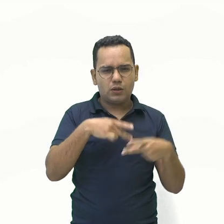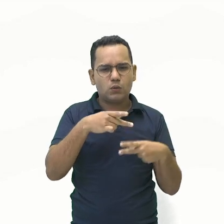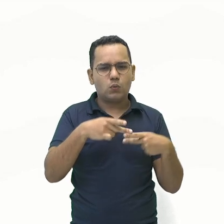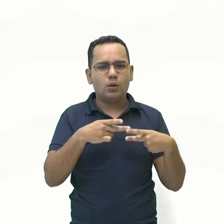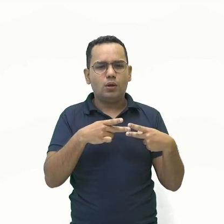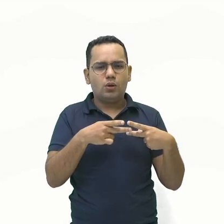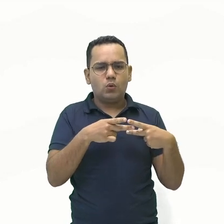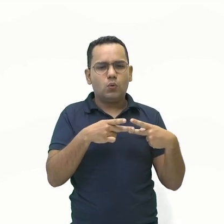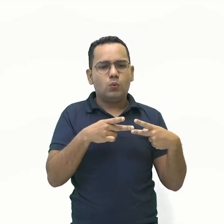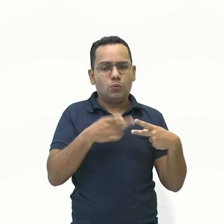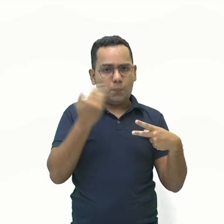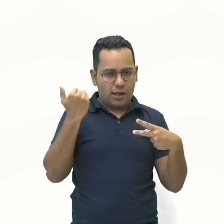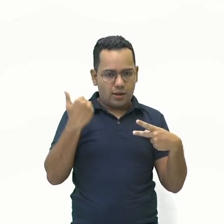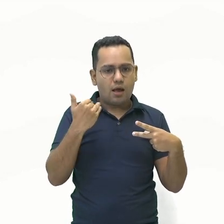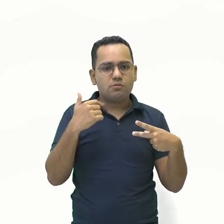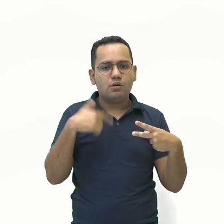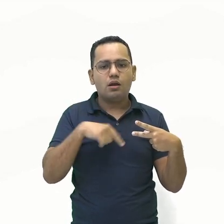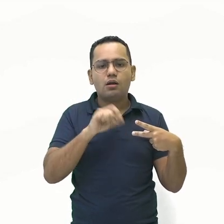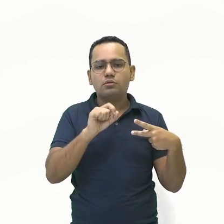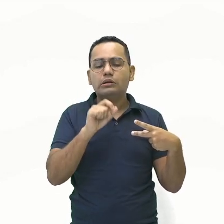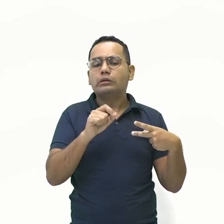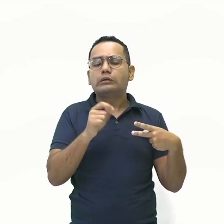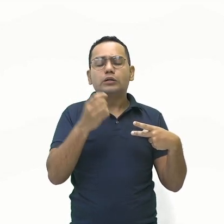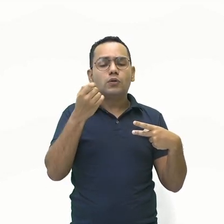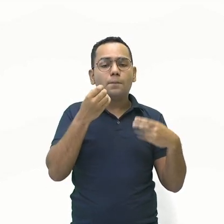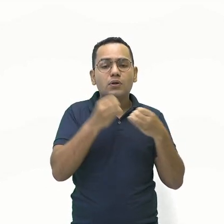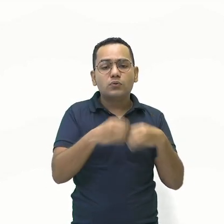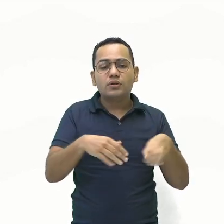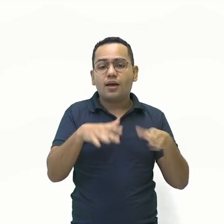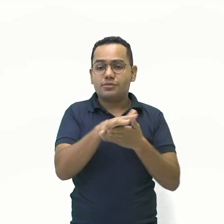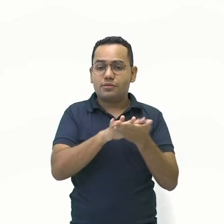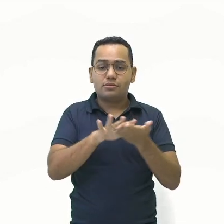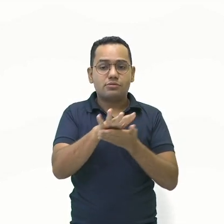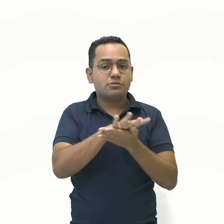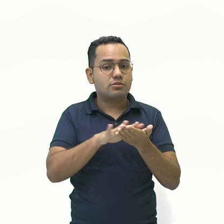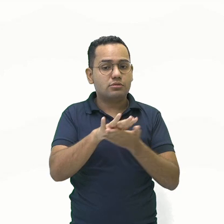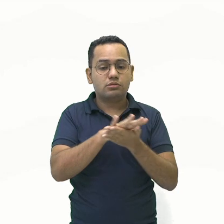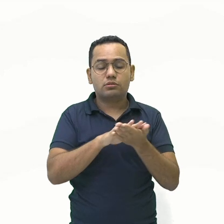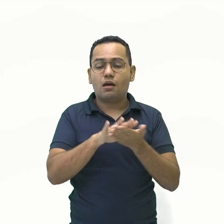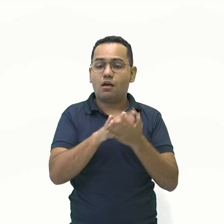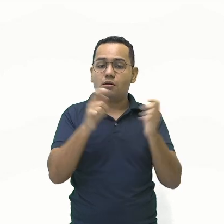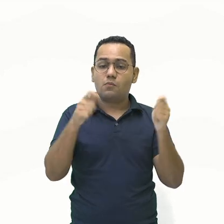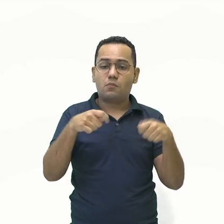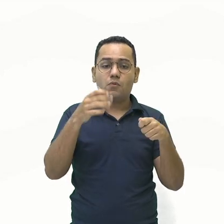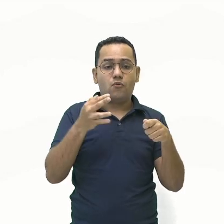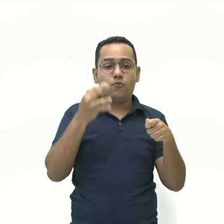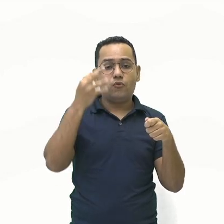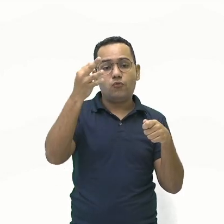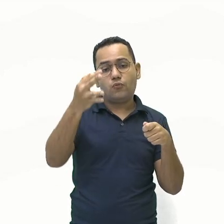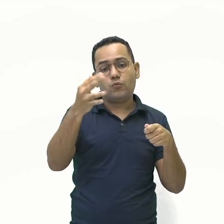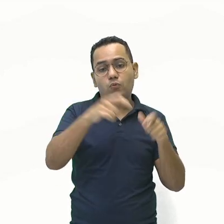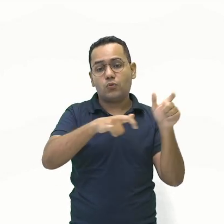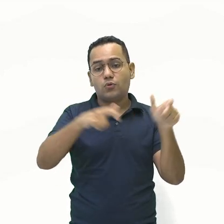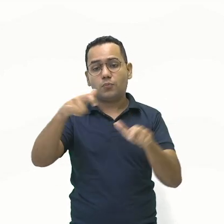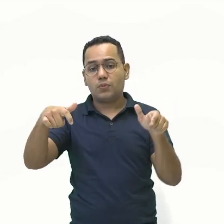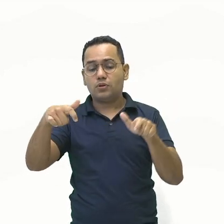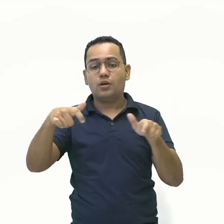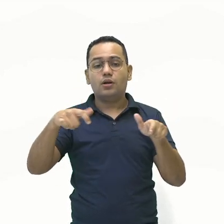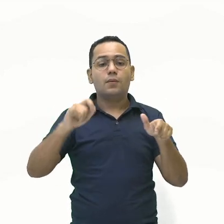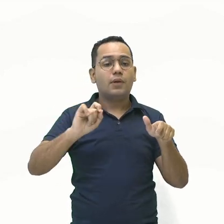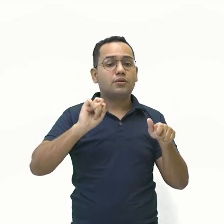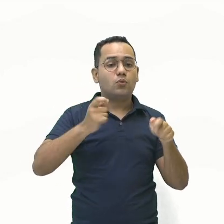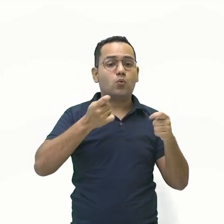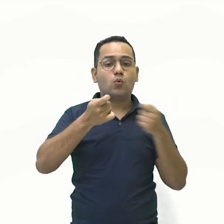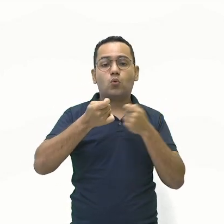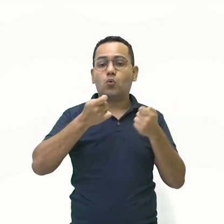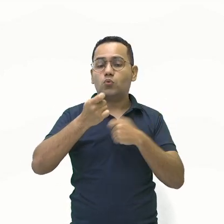gerações em promover suas próprias demandas, tá certo? Basicamente, usar os recursos naturais de forma responsável,